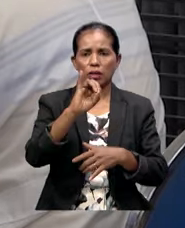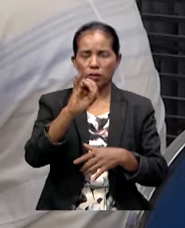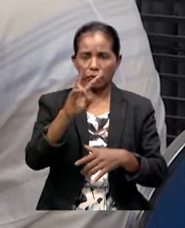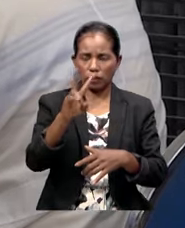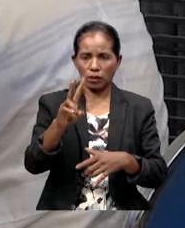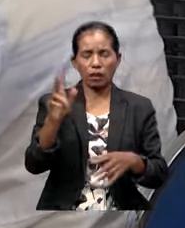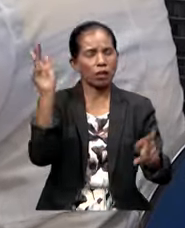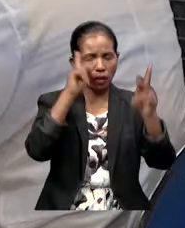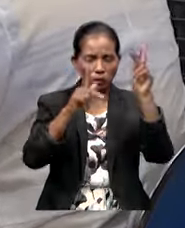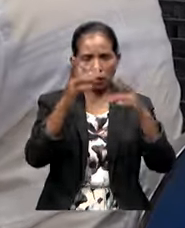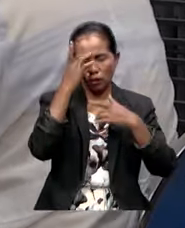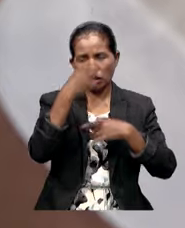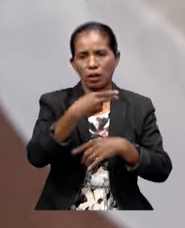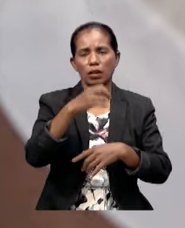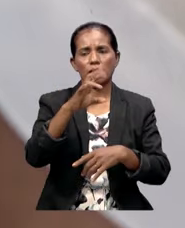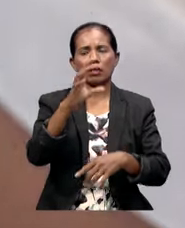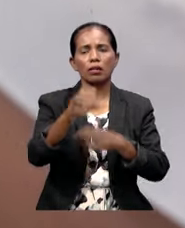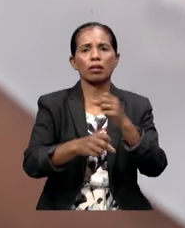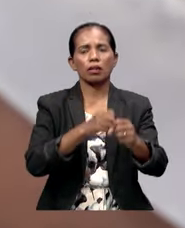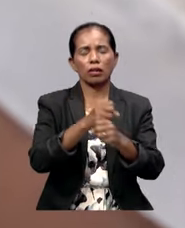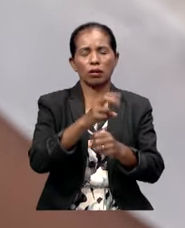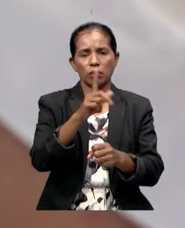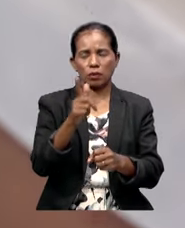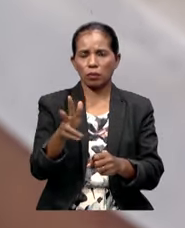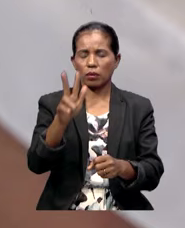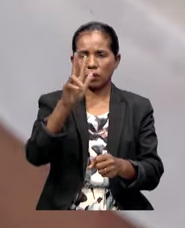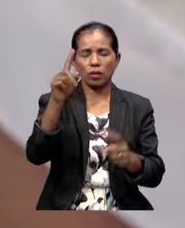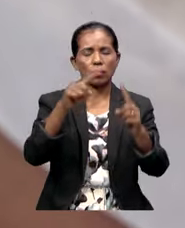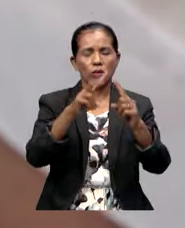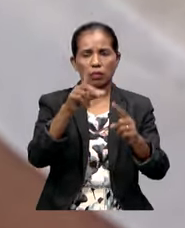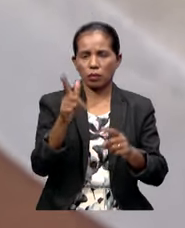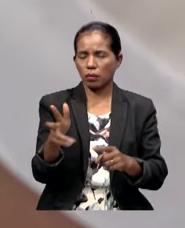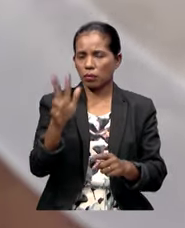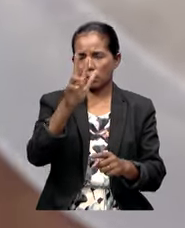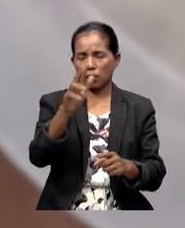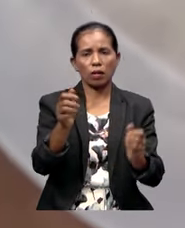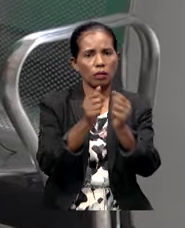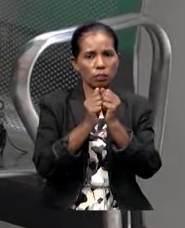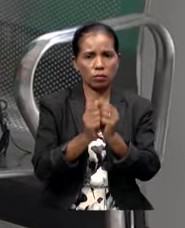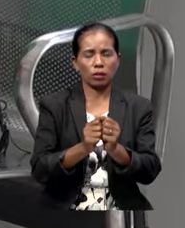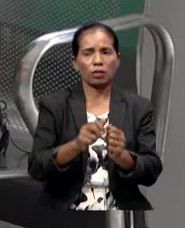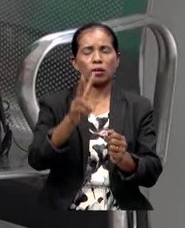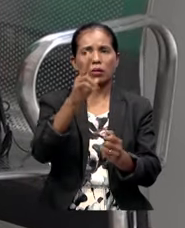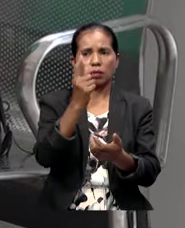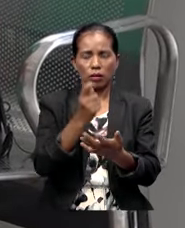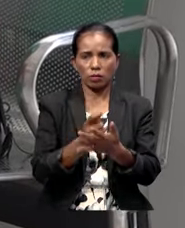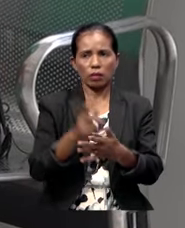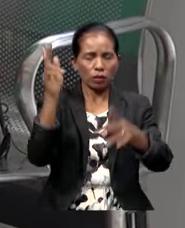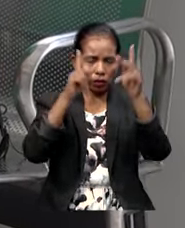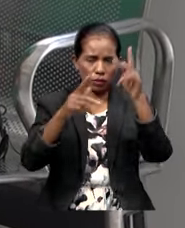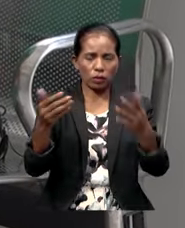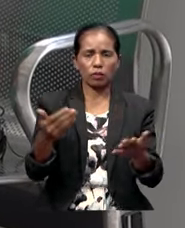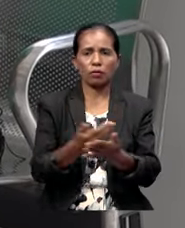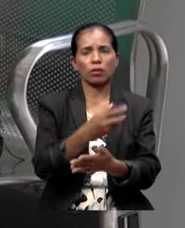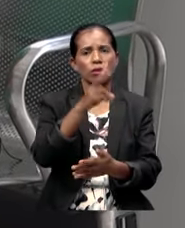e Timor-Leste, ha huhu si tinan rihun rua tolu, to tinan rihun rua ronulu resin tolu ne, ha mutu ke rihun rua resin, no caso fon atus